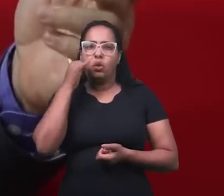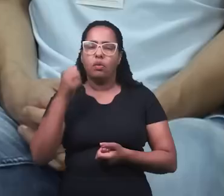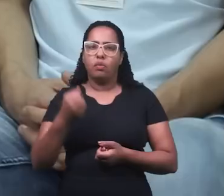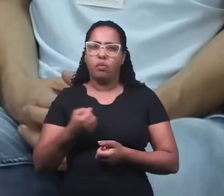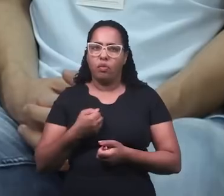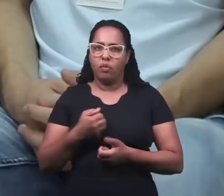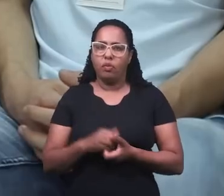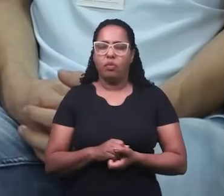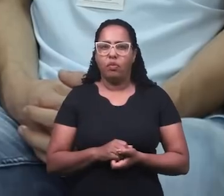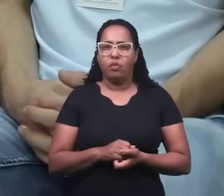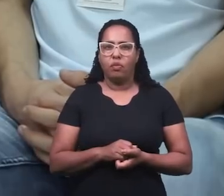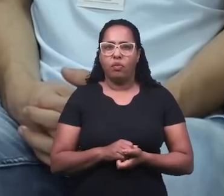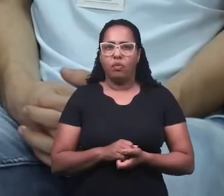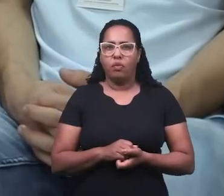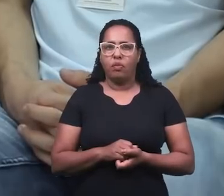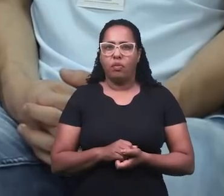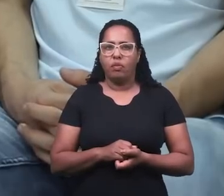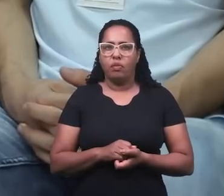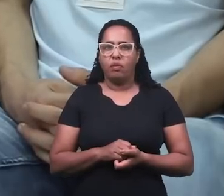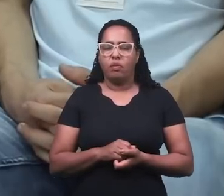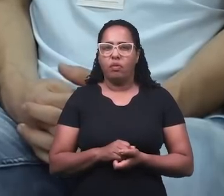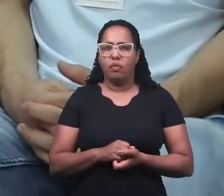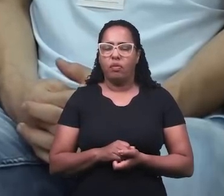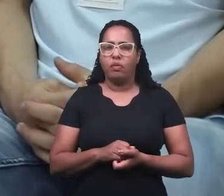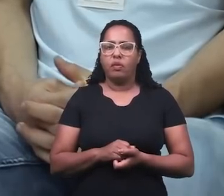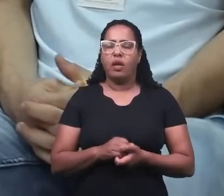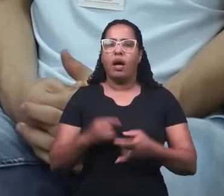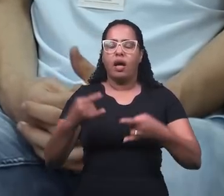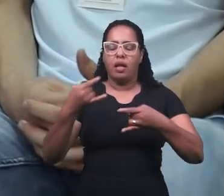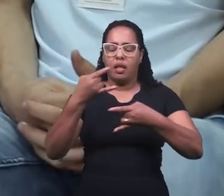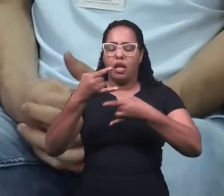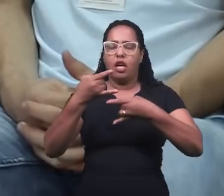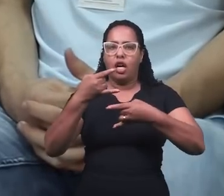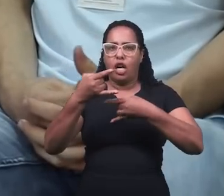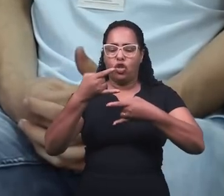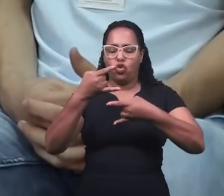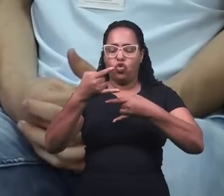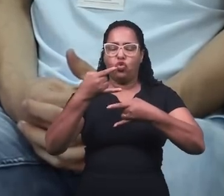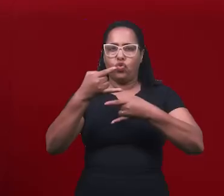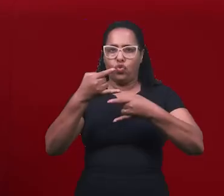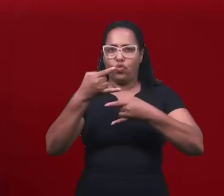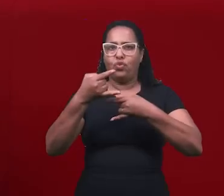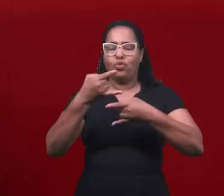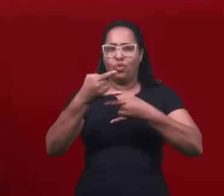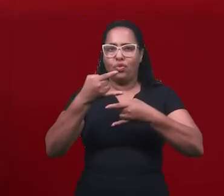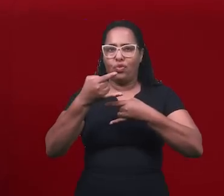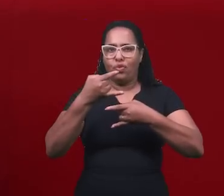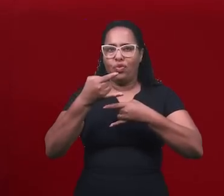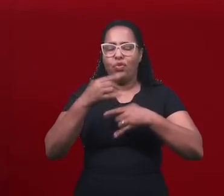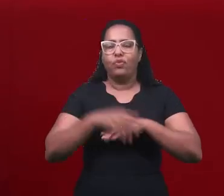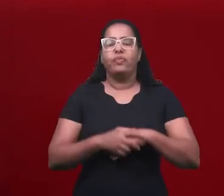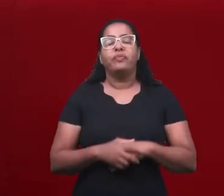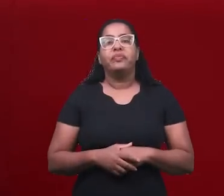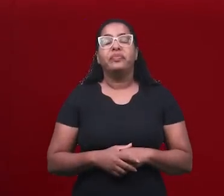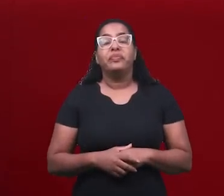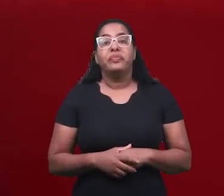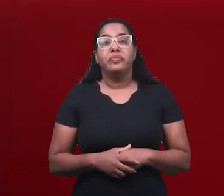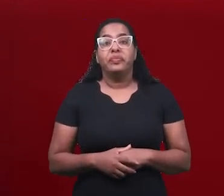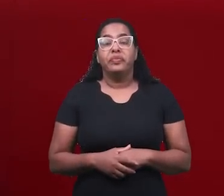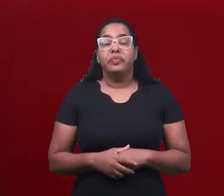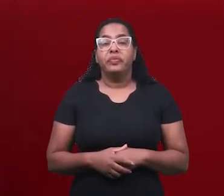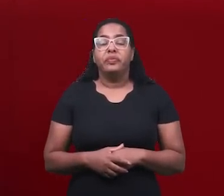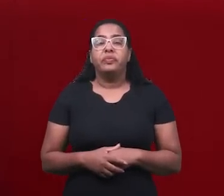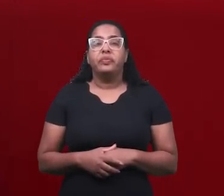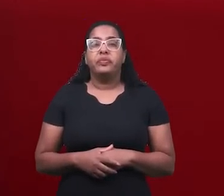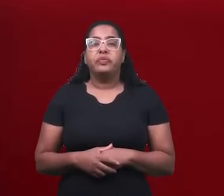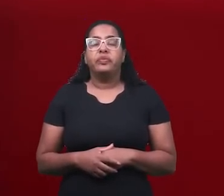telefone? Via Zoom. Via Zoom. Nossas reuniões são via Zoom. Sim. De vídeo. Que coisa maravilhosa. É importante, e aqui